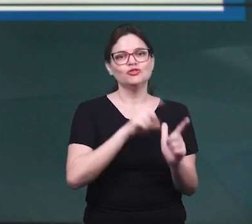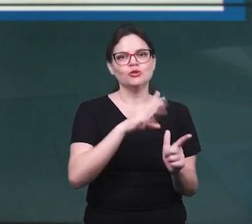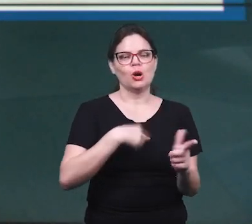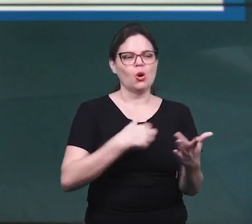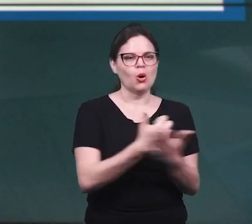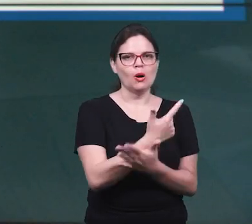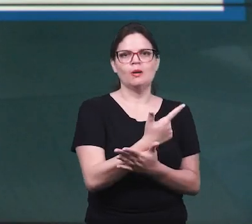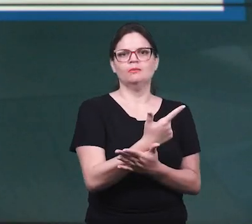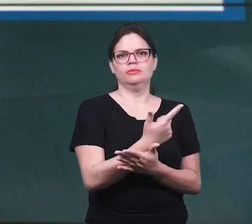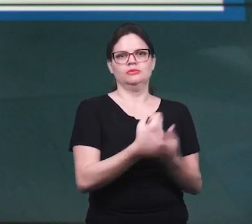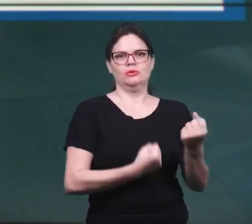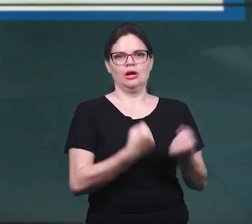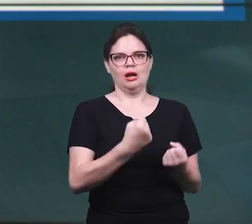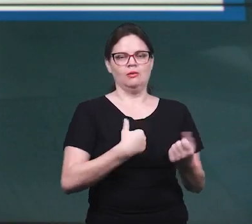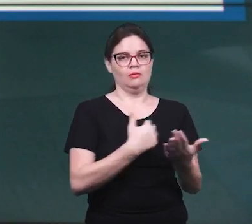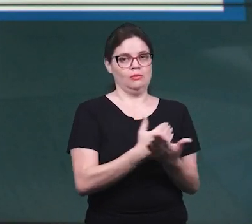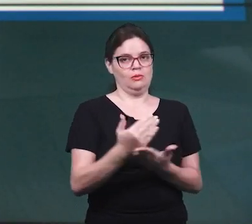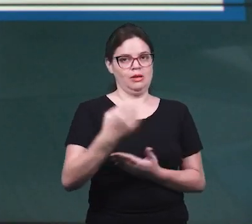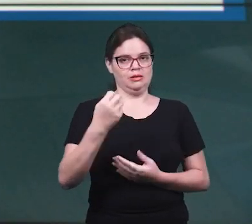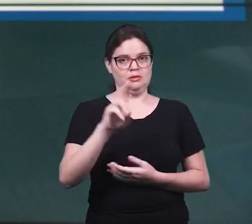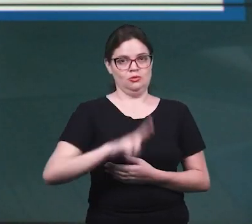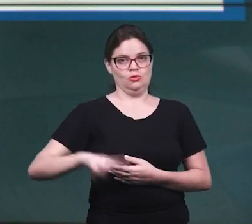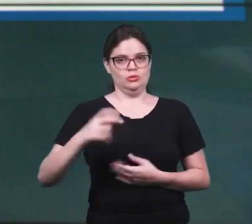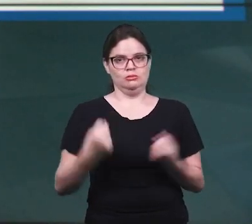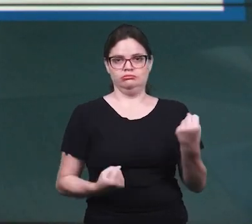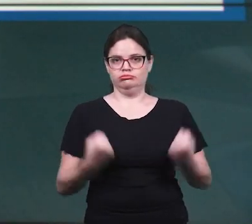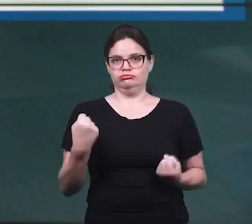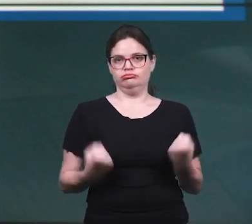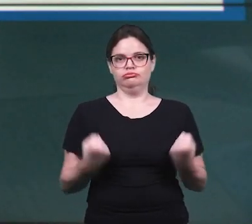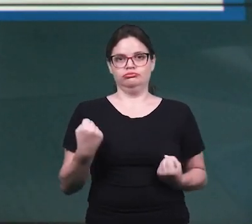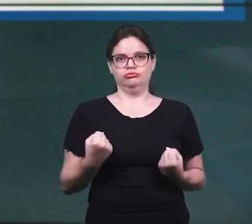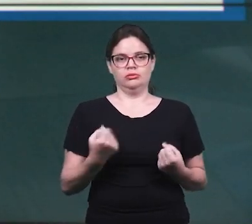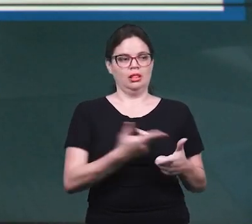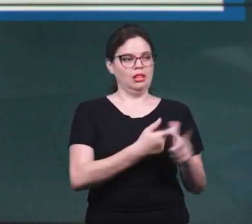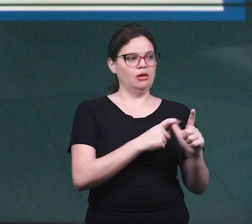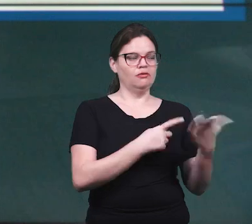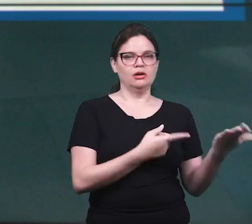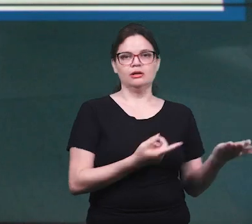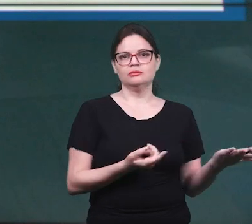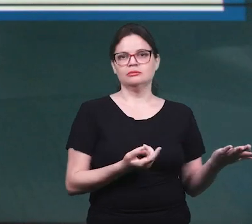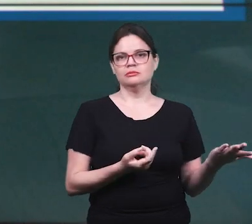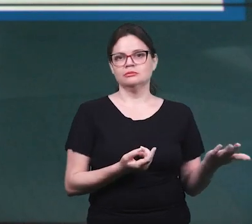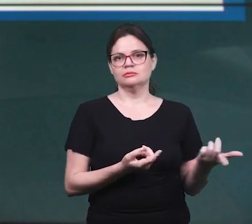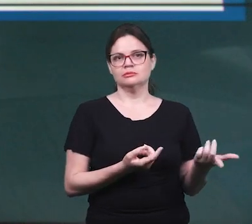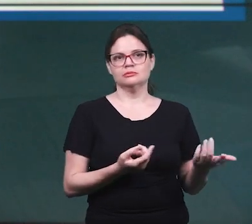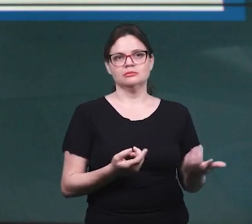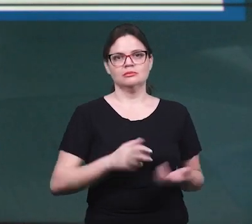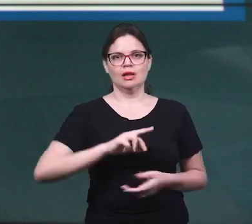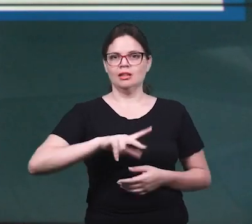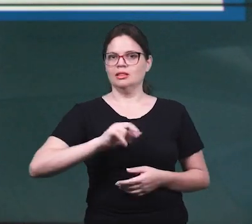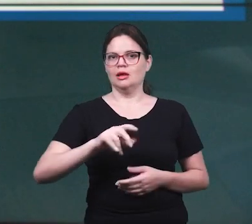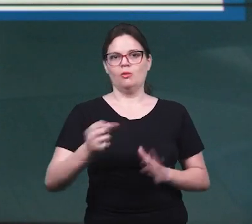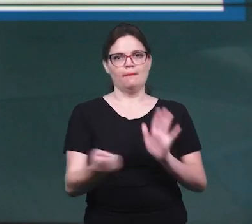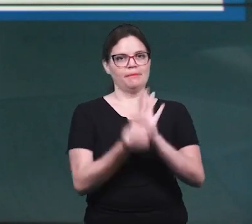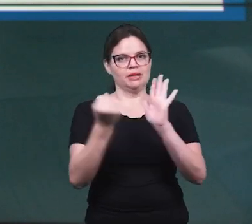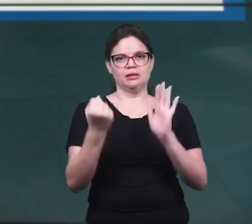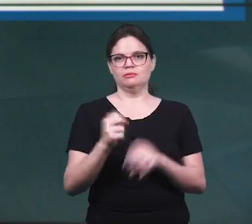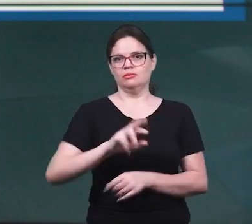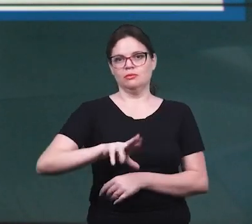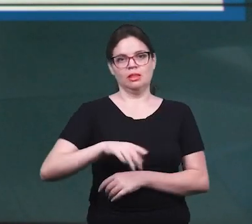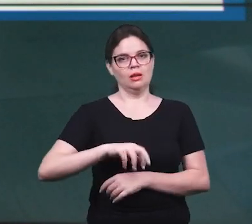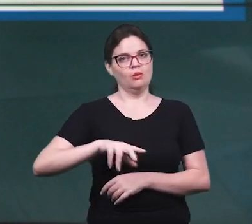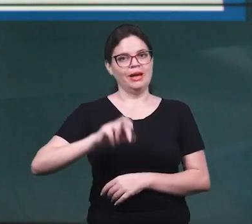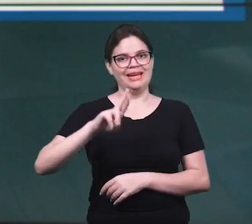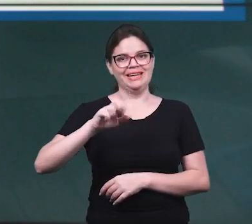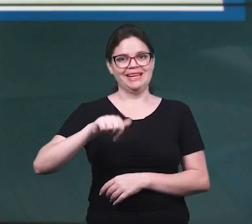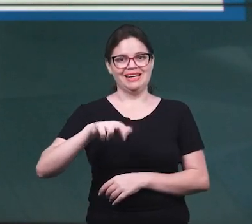começo a usar o carro, já gastar o carro, devendo o carro. Isso não é patrimônio líquido, isso não é